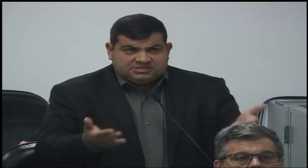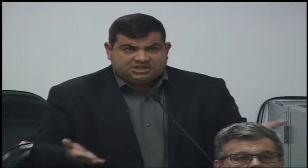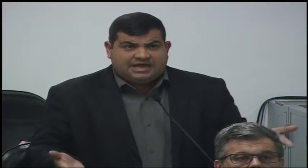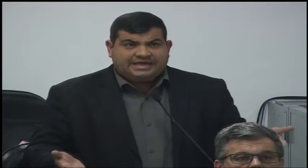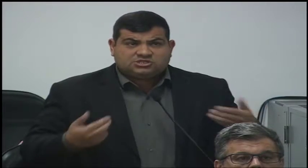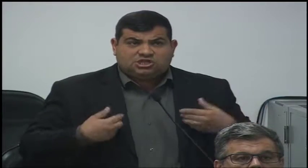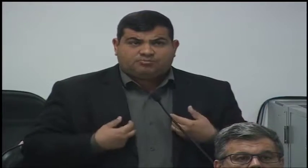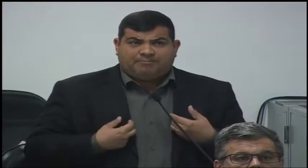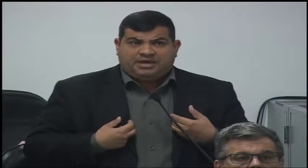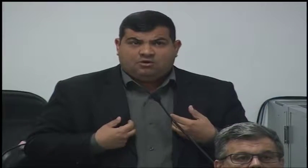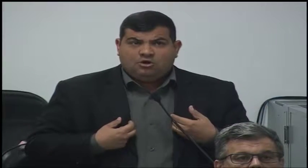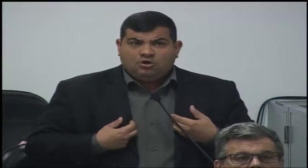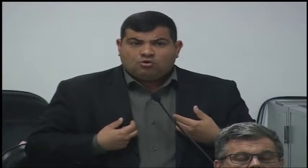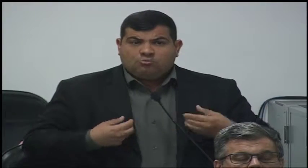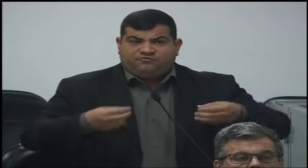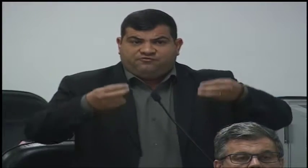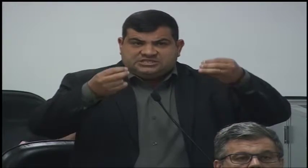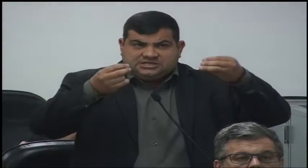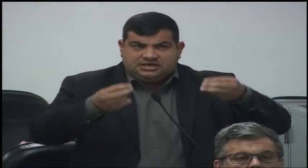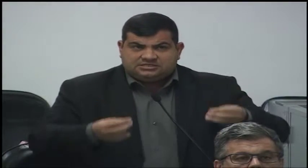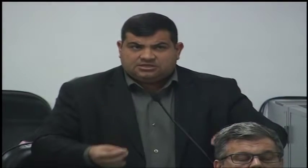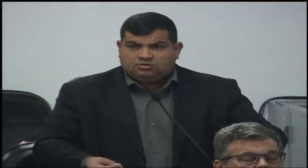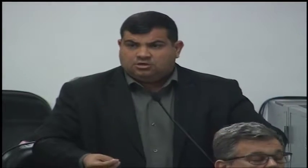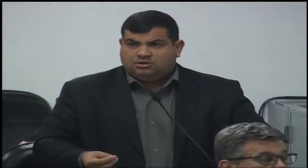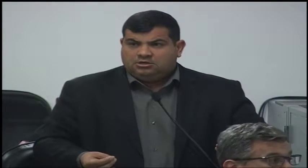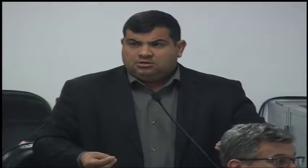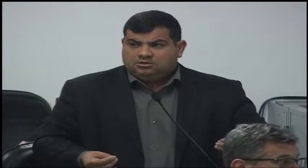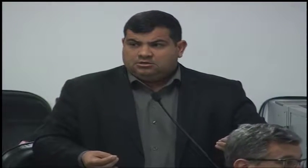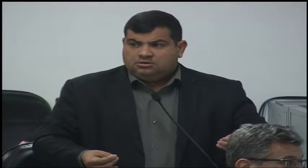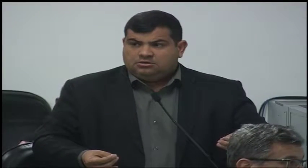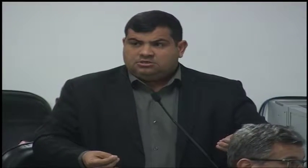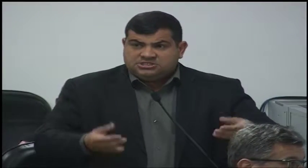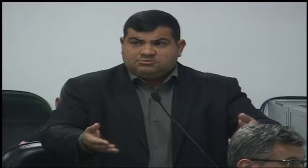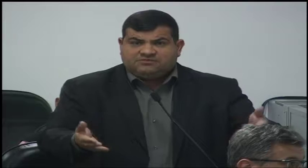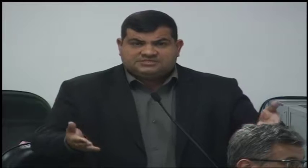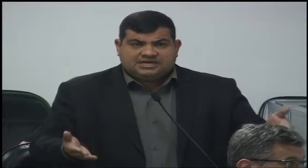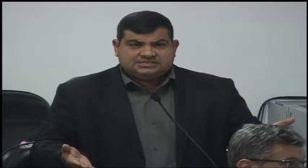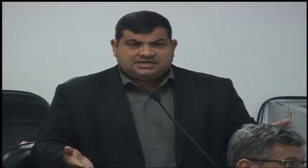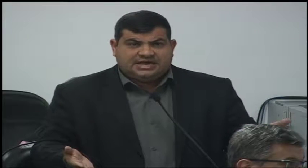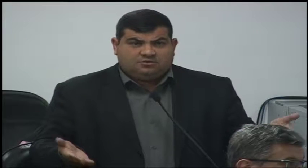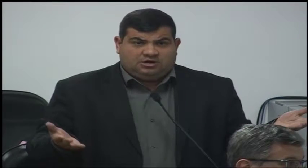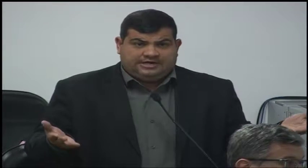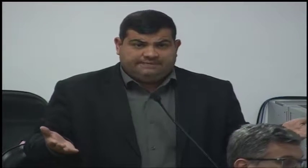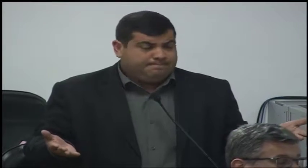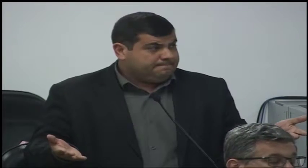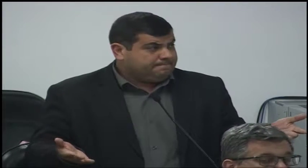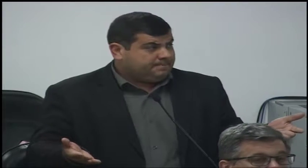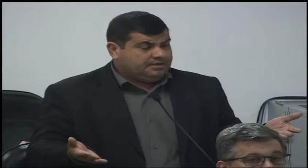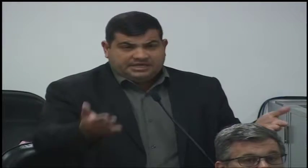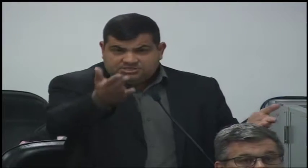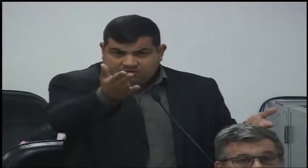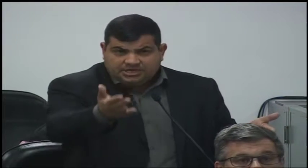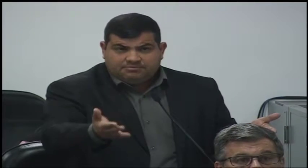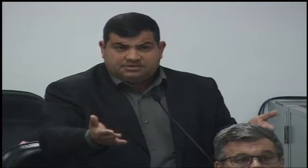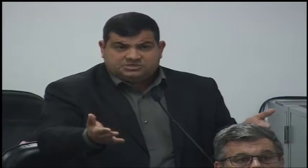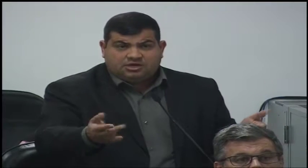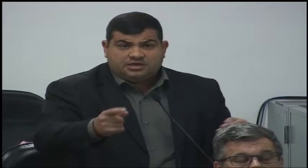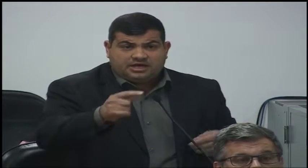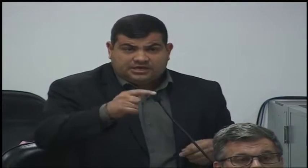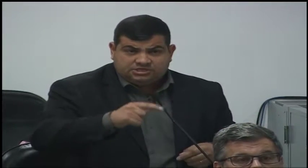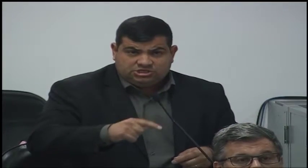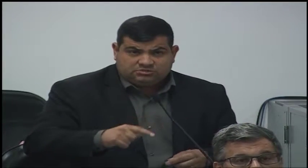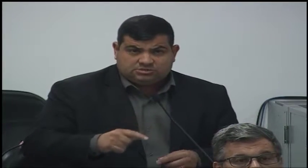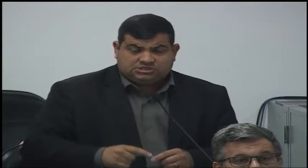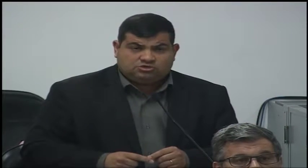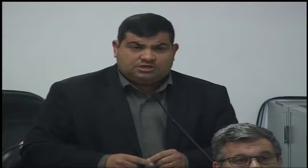não tem problema nenhum, vamos investigar. Esse é o nosso papel como fiscalizador. Nós temos que fiscalizar agora. Entendi o requerimento da senhora